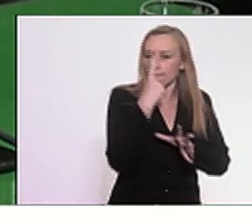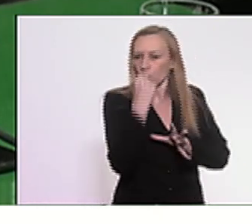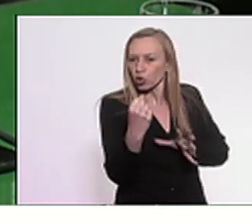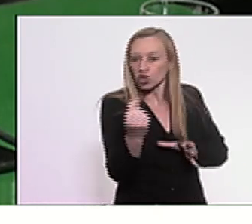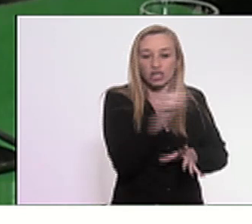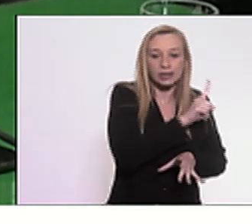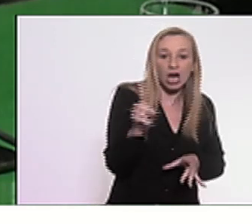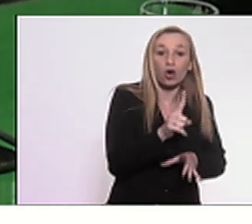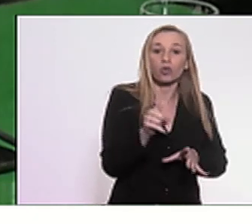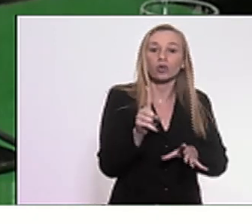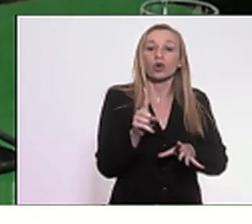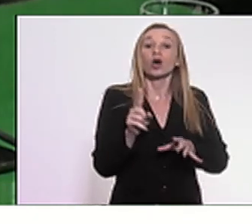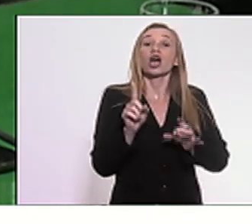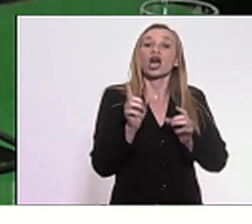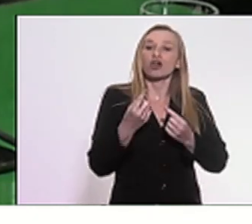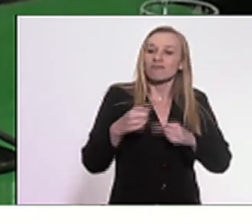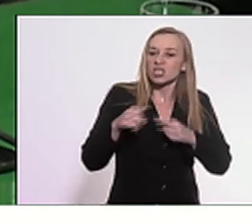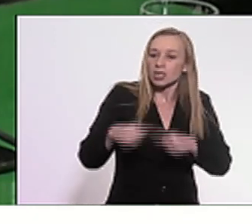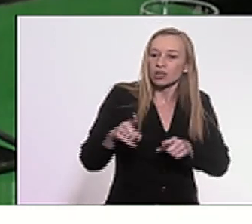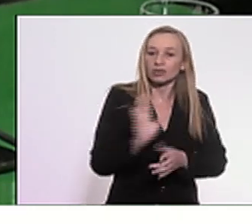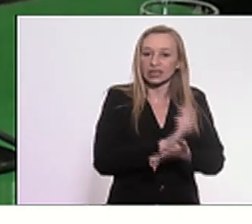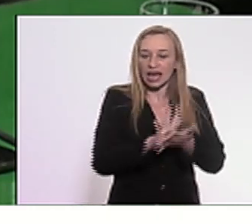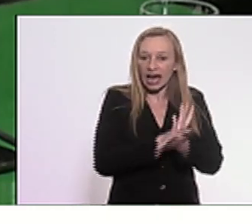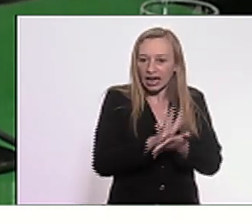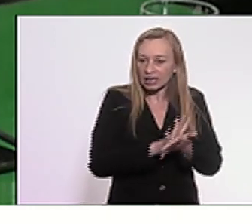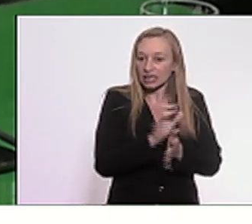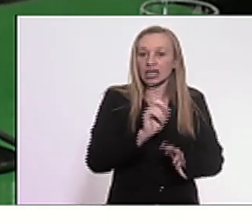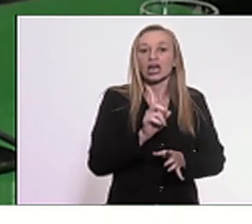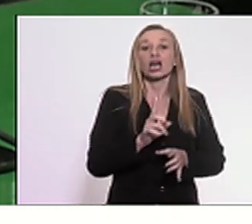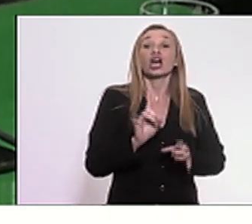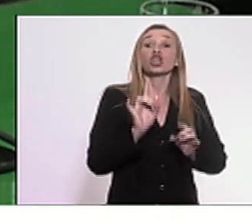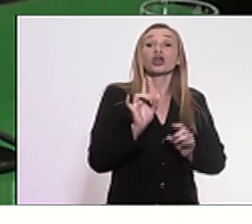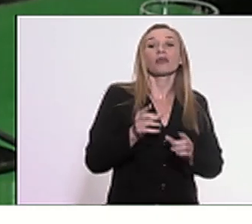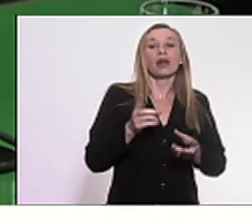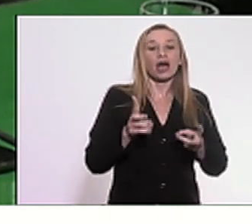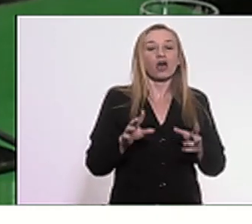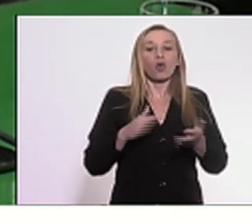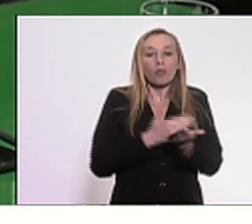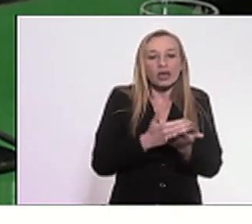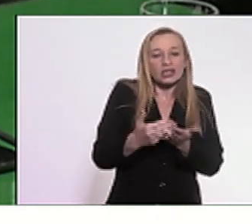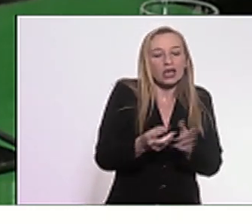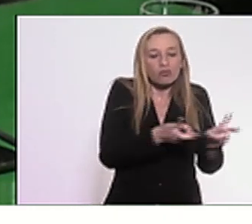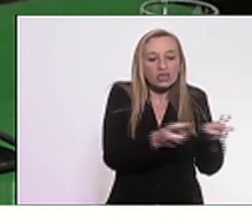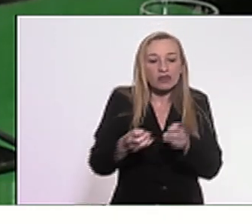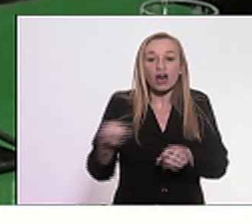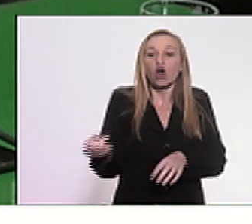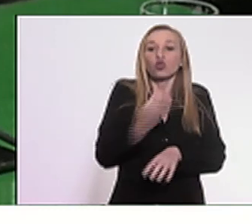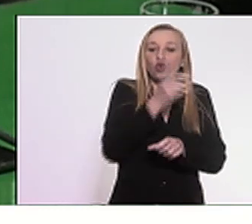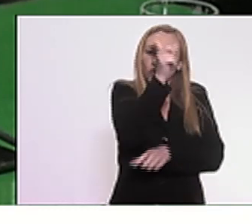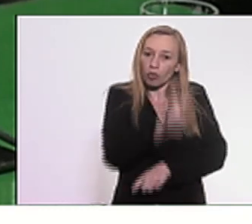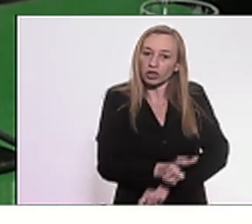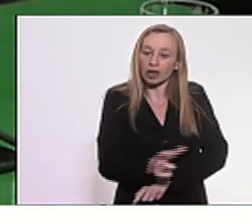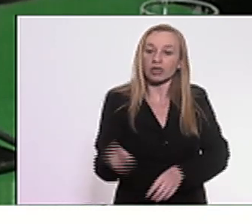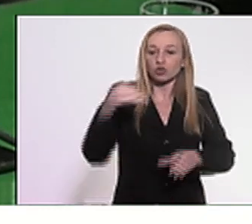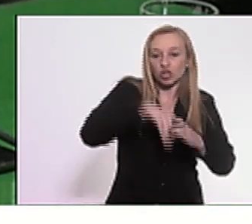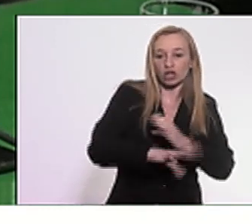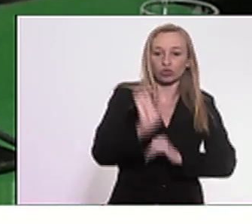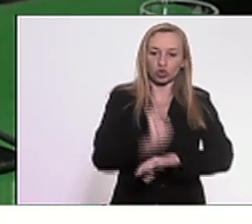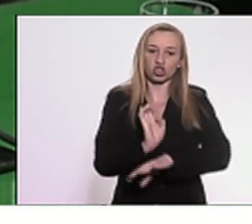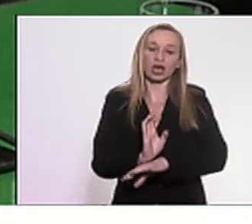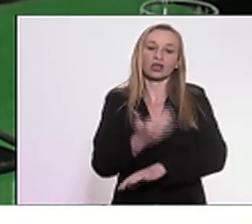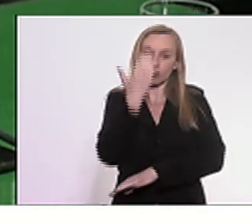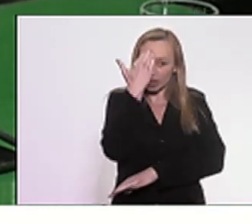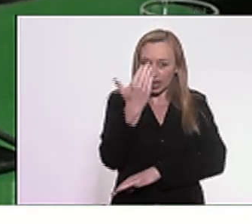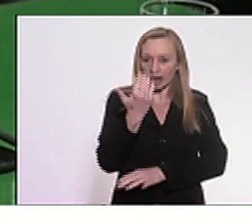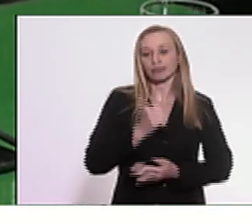é justamente um novo momento para a gente inaugurar um novo comportamento dentro do âmbito do servidor público do Estado. Muito obrigado pela